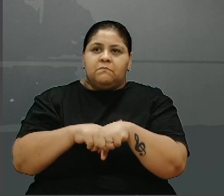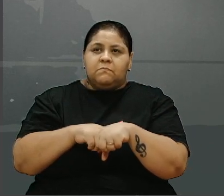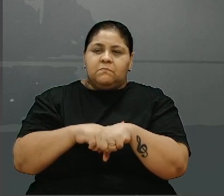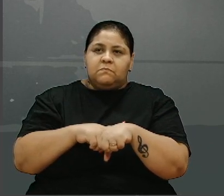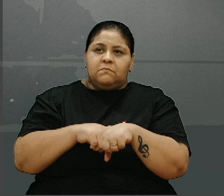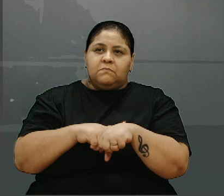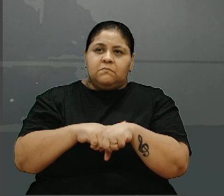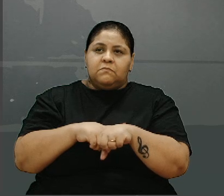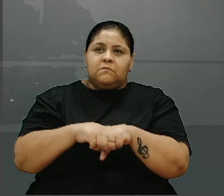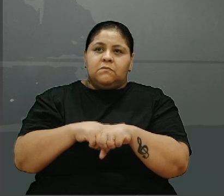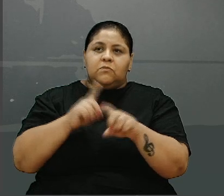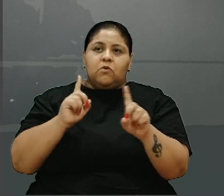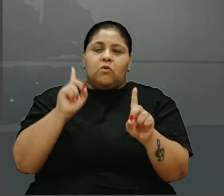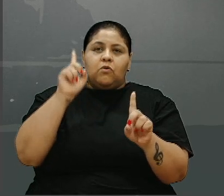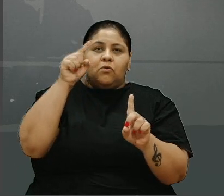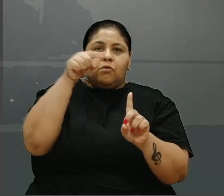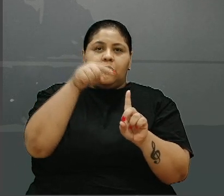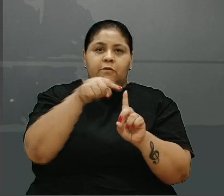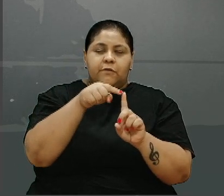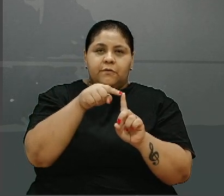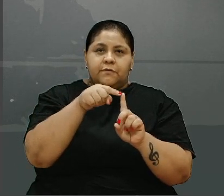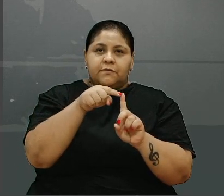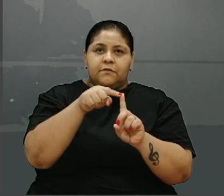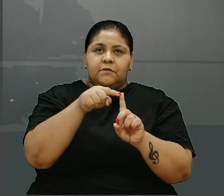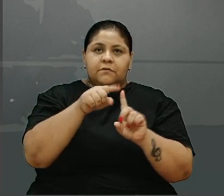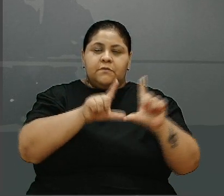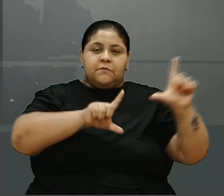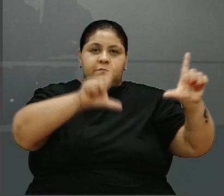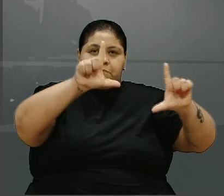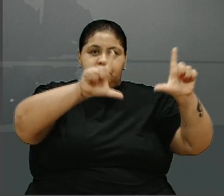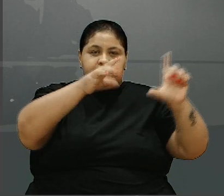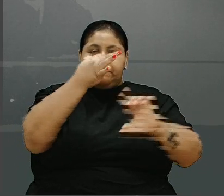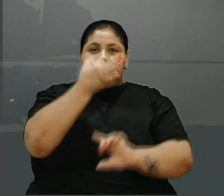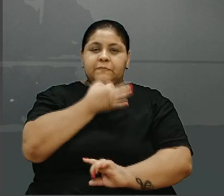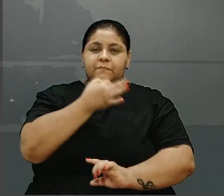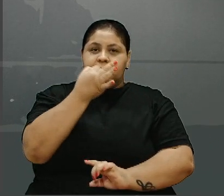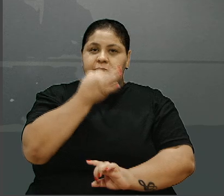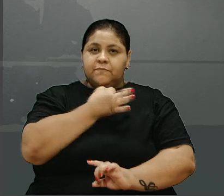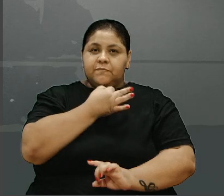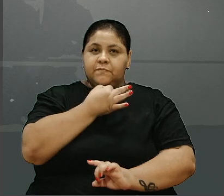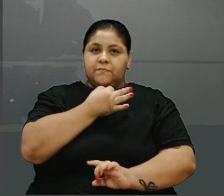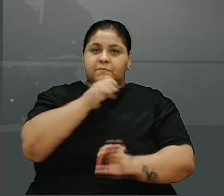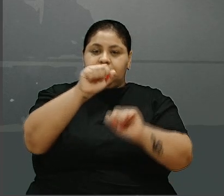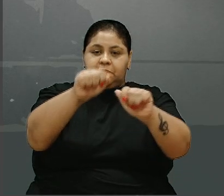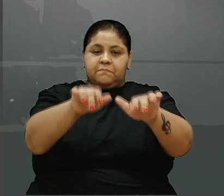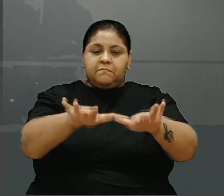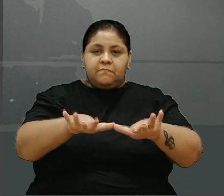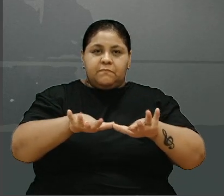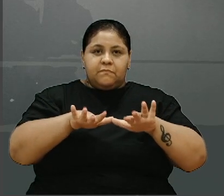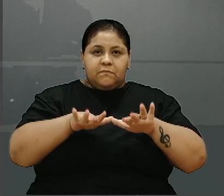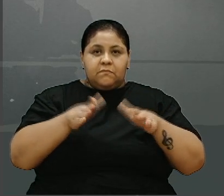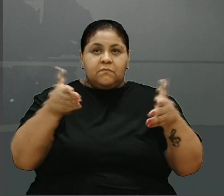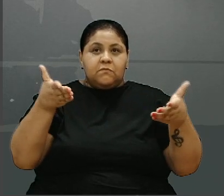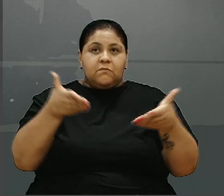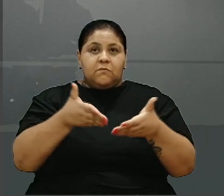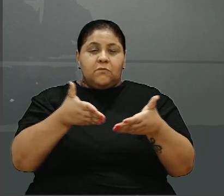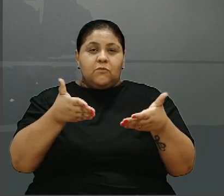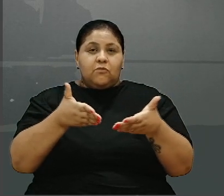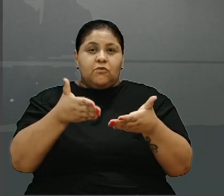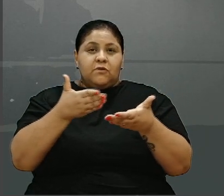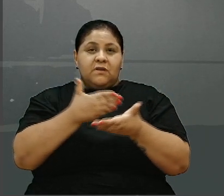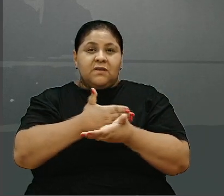a intenção de que a TV Câmara do nosso parlamento estivesse em sinal